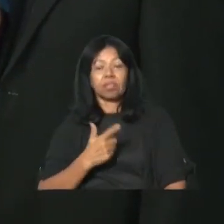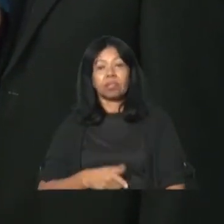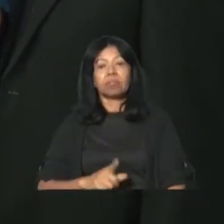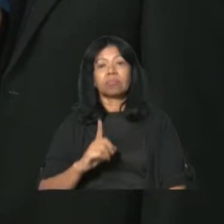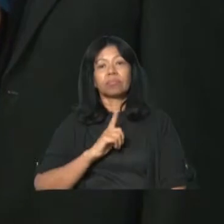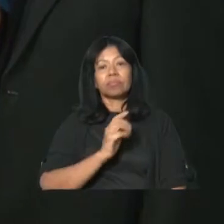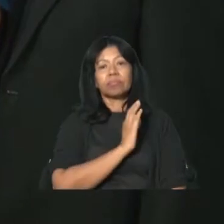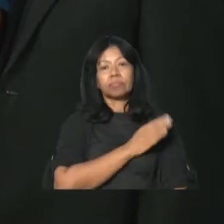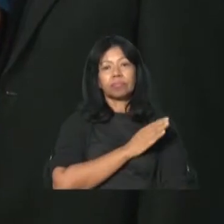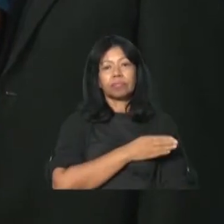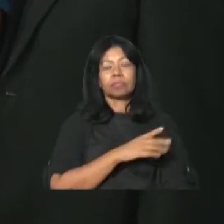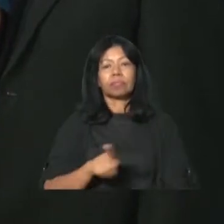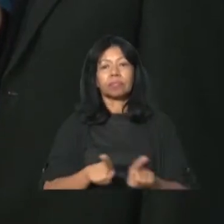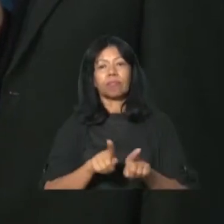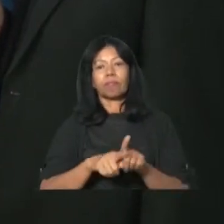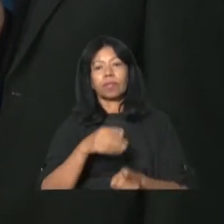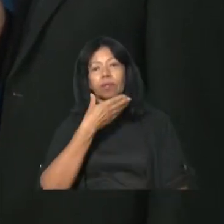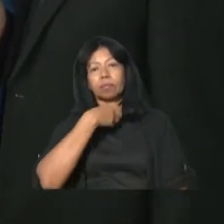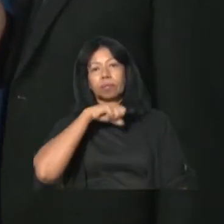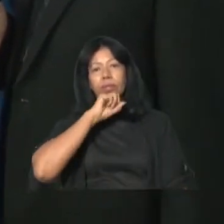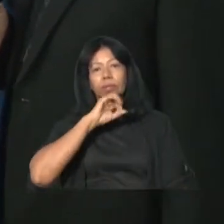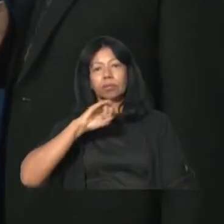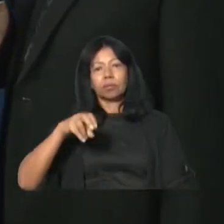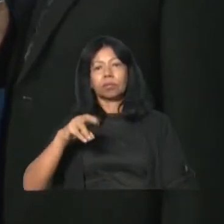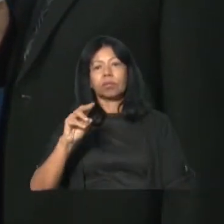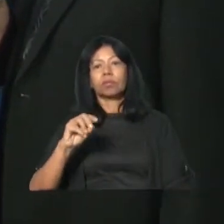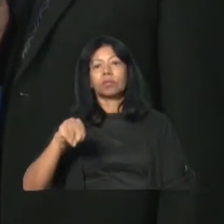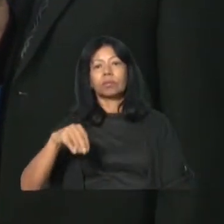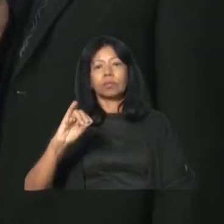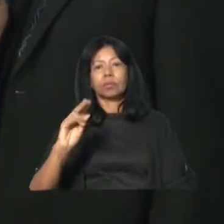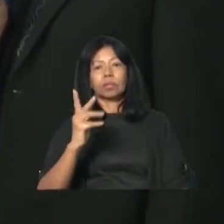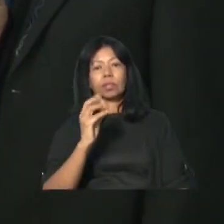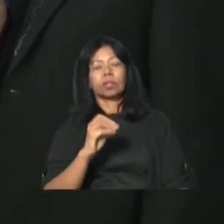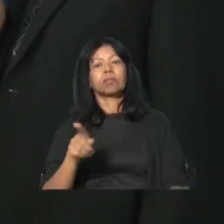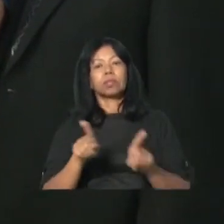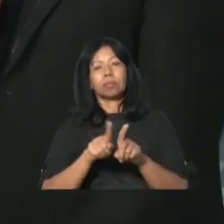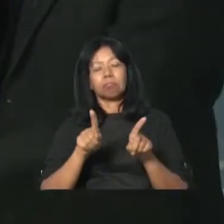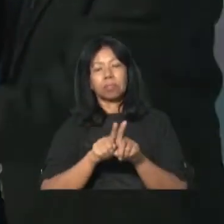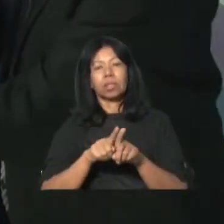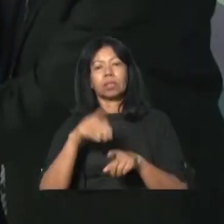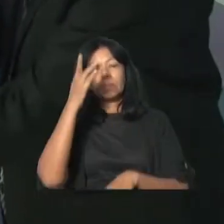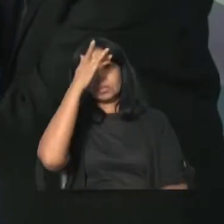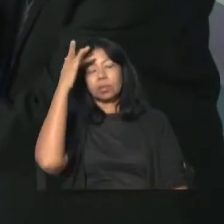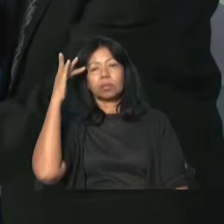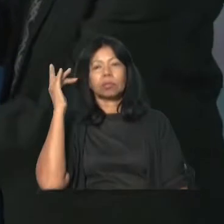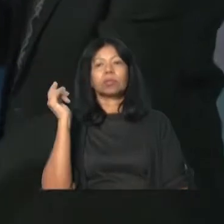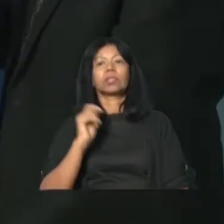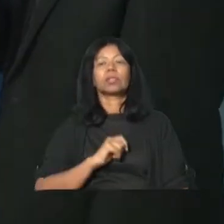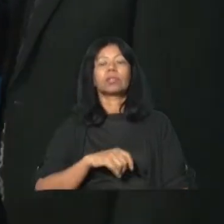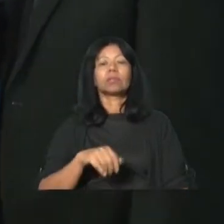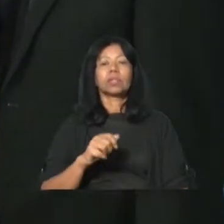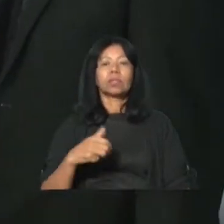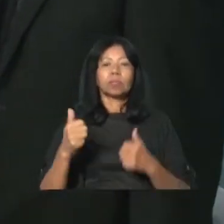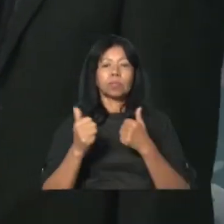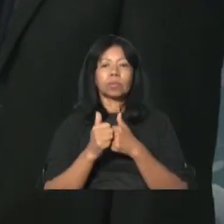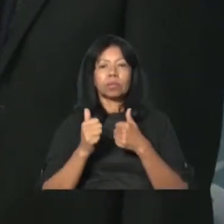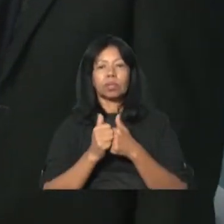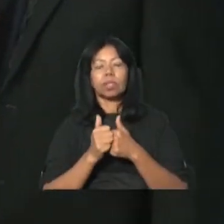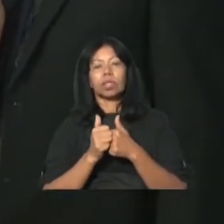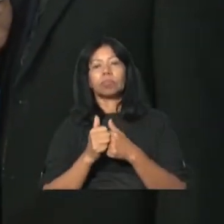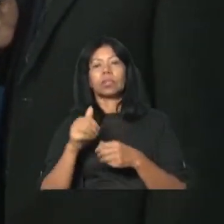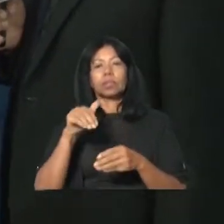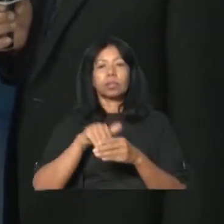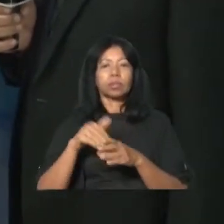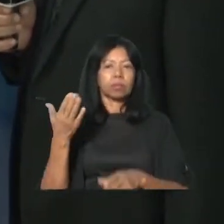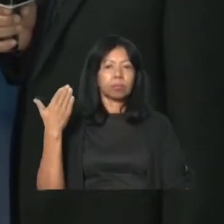mesmo o pai do Juninho, que é da TV Câmara, que é o Pérez, que trabalhou muito comigo, uma pessoa espetacular. Recentemente, vereador Recentemente, Galo, né? Na eleição